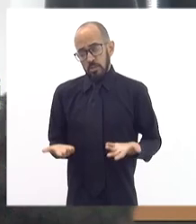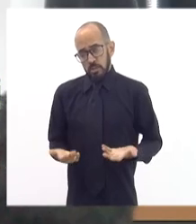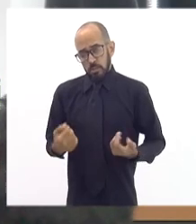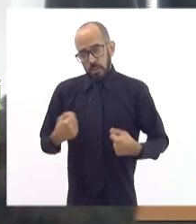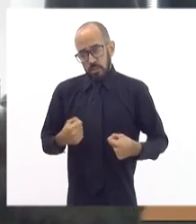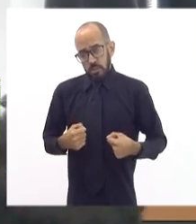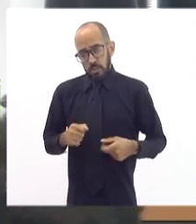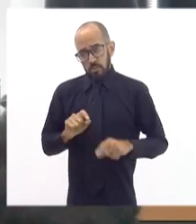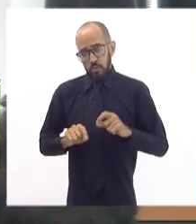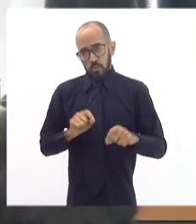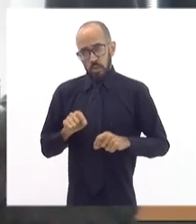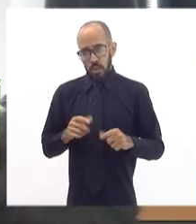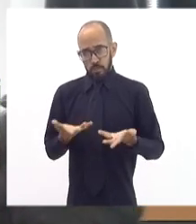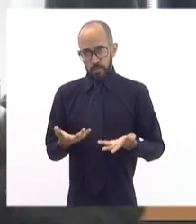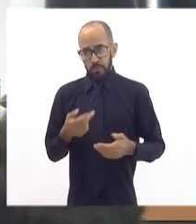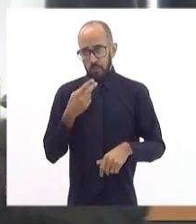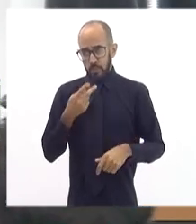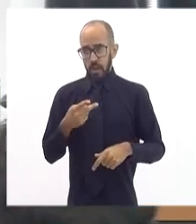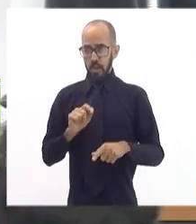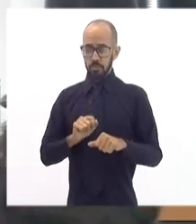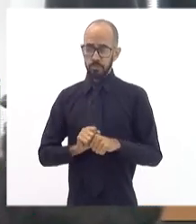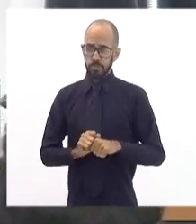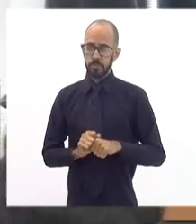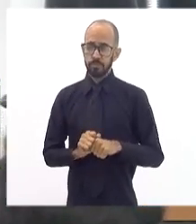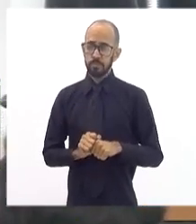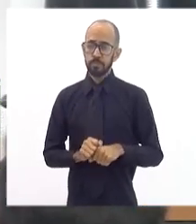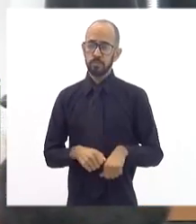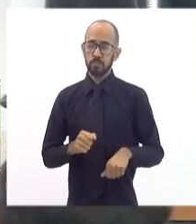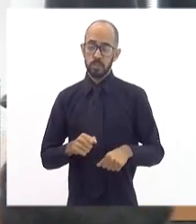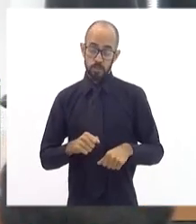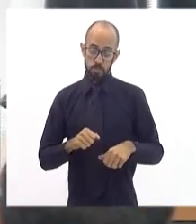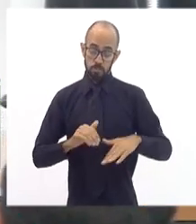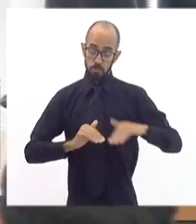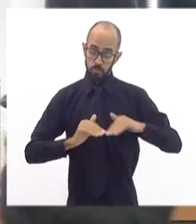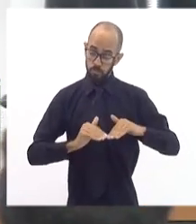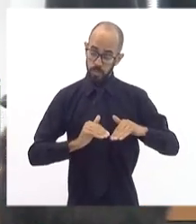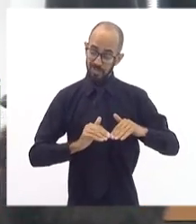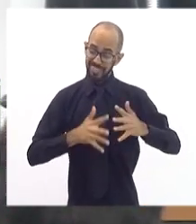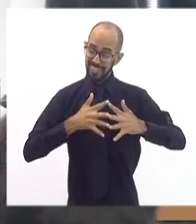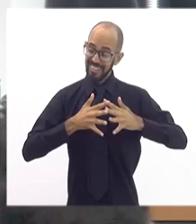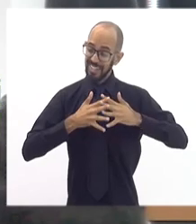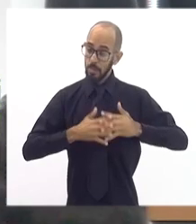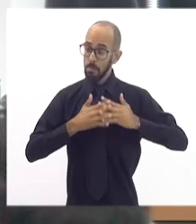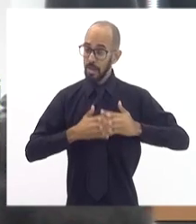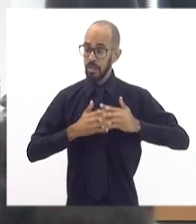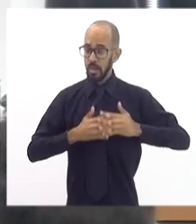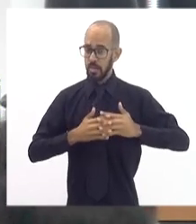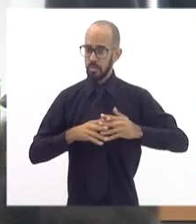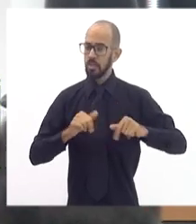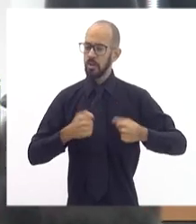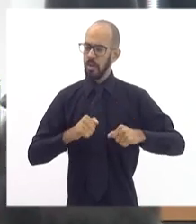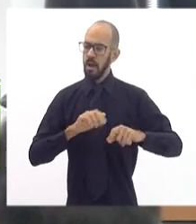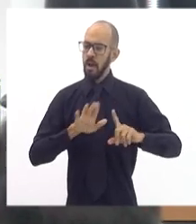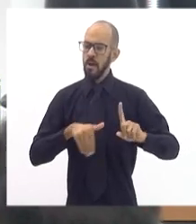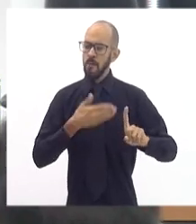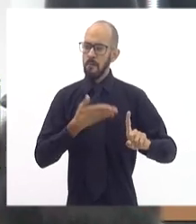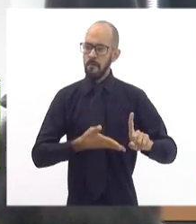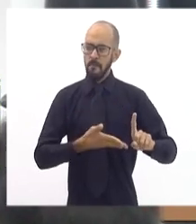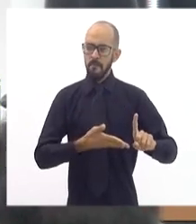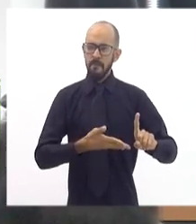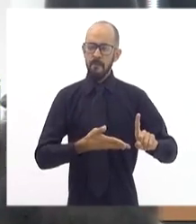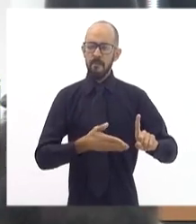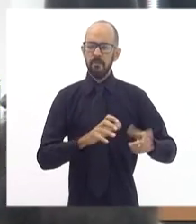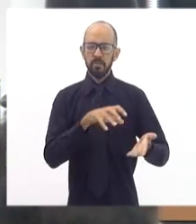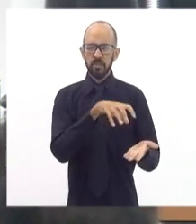nesse sentido né Então em vez desse movimento para trabalho lado né é preciso é homenagear a suíte do pescador